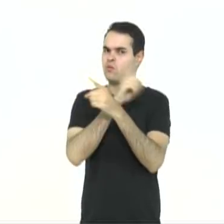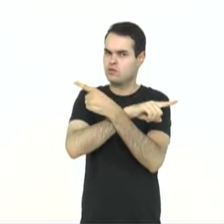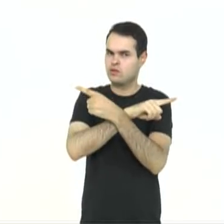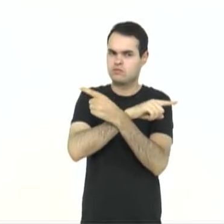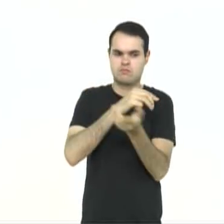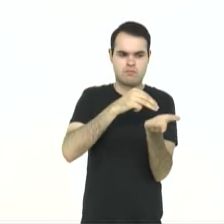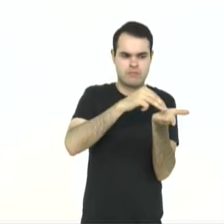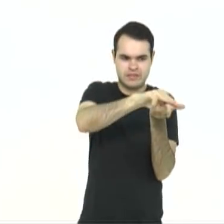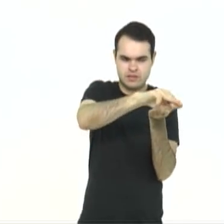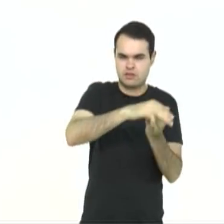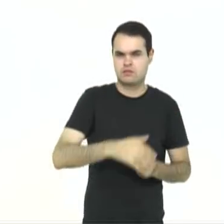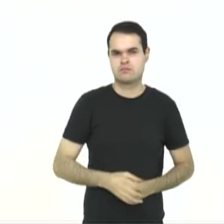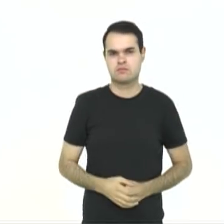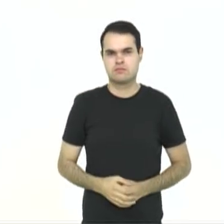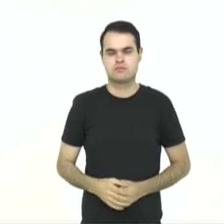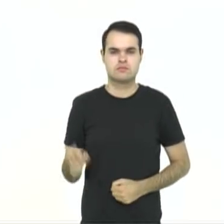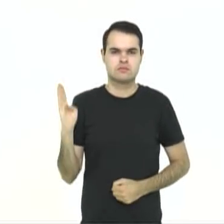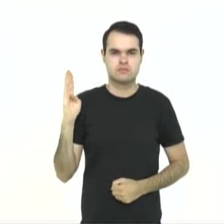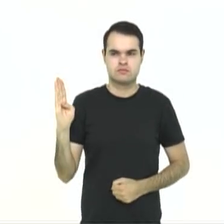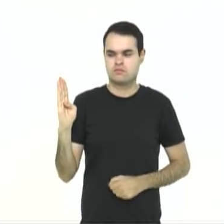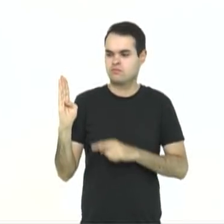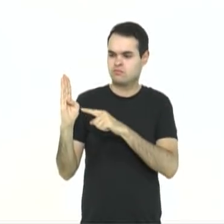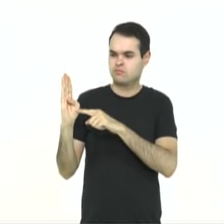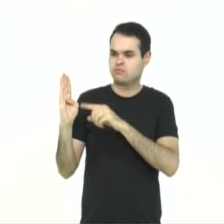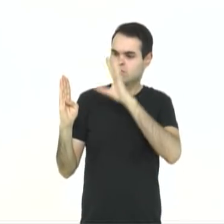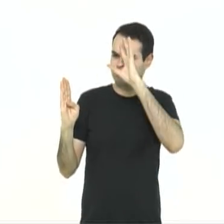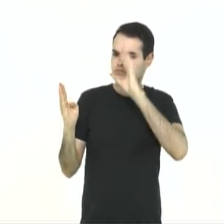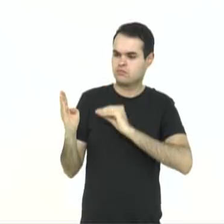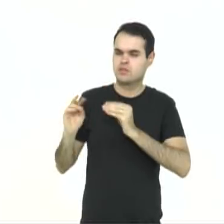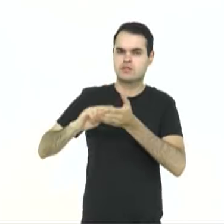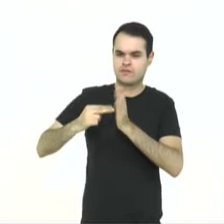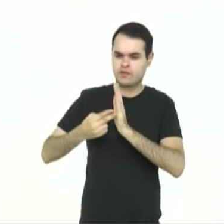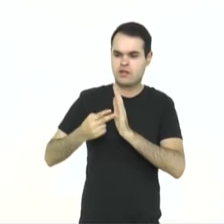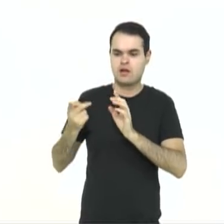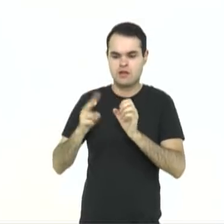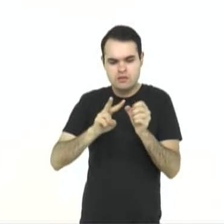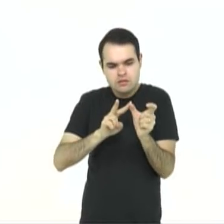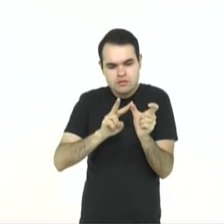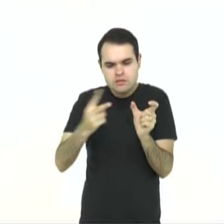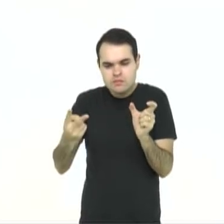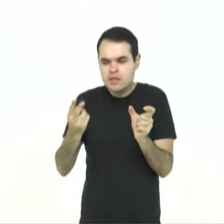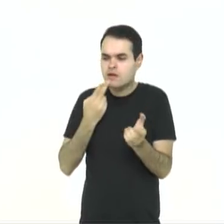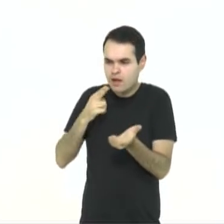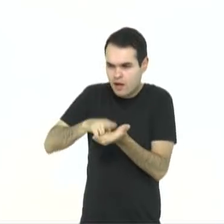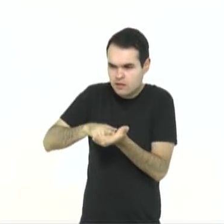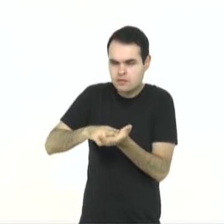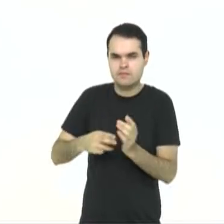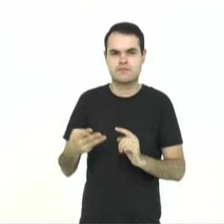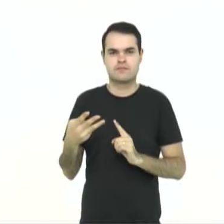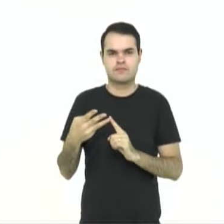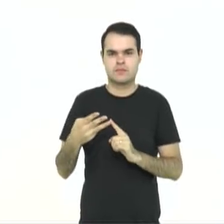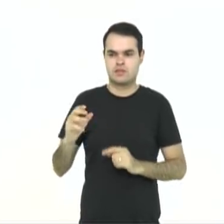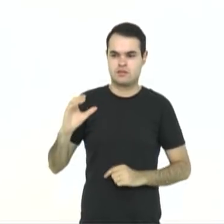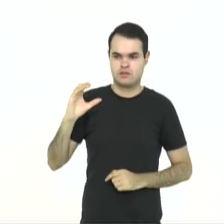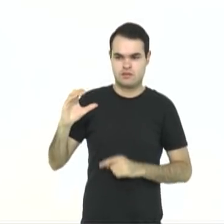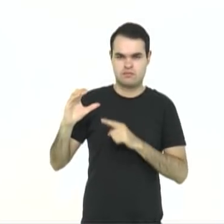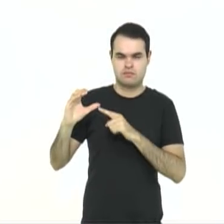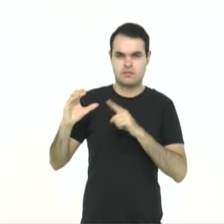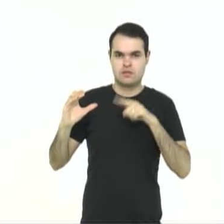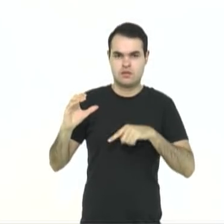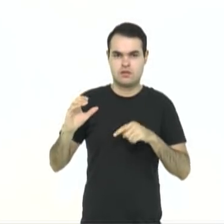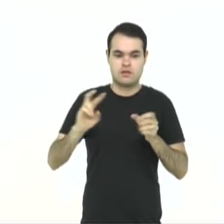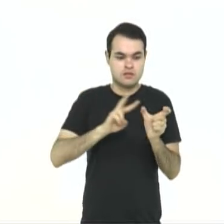mensagem? B, é possível inferir que seja sinônima da palavra carta? Ou C, pode-se considerar essa palavra sinônimo